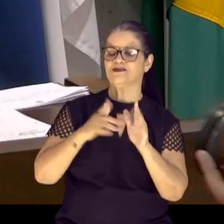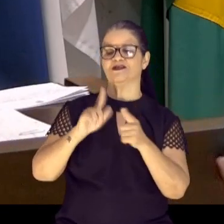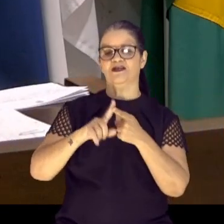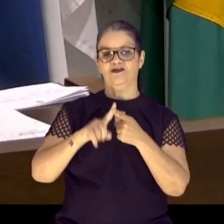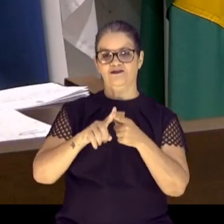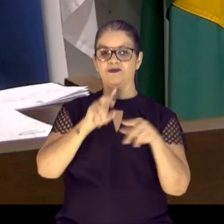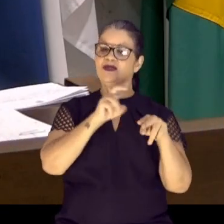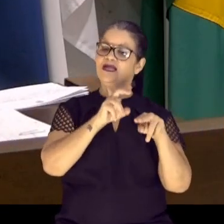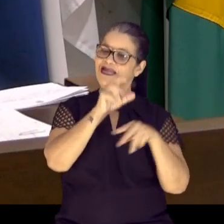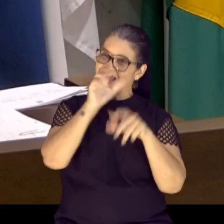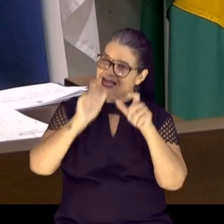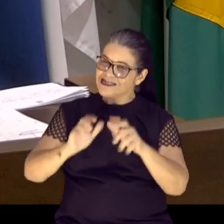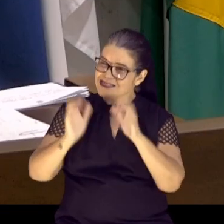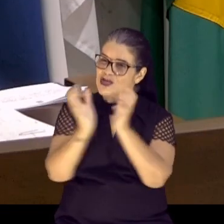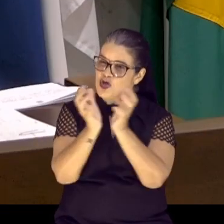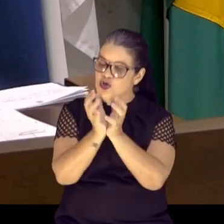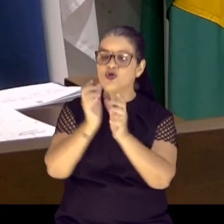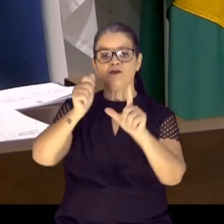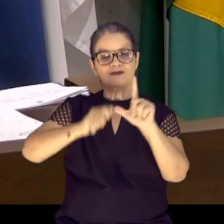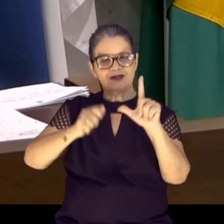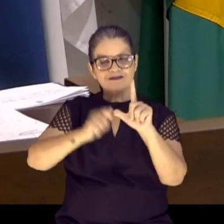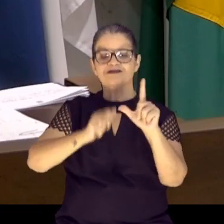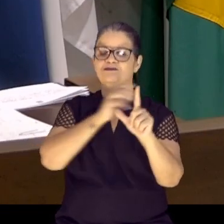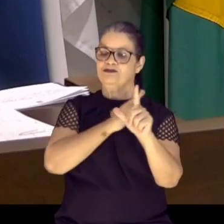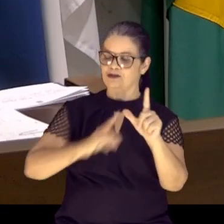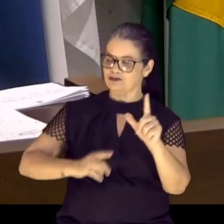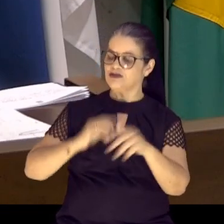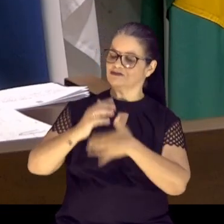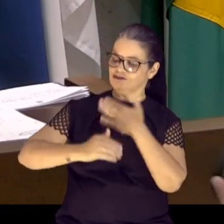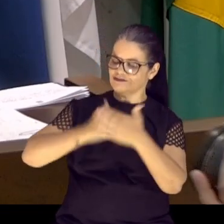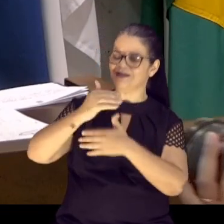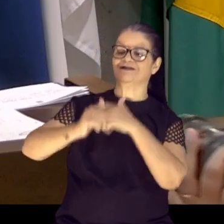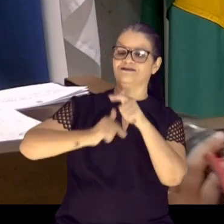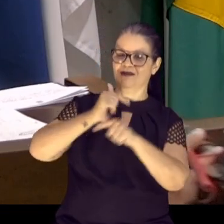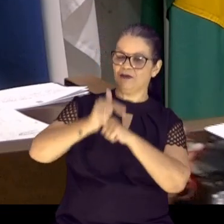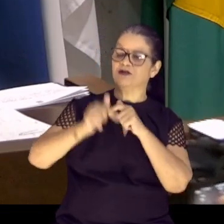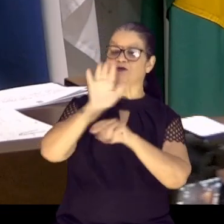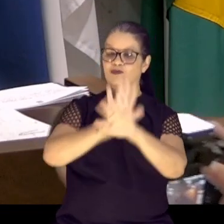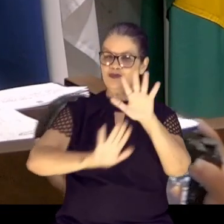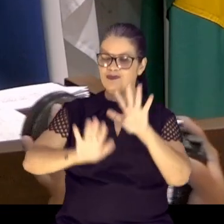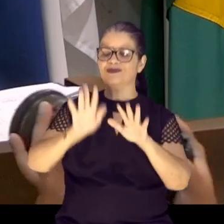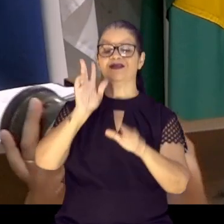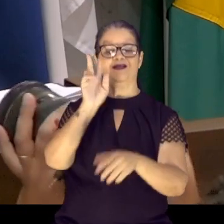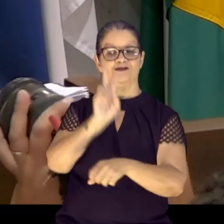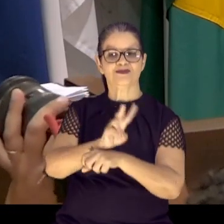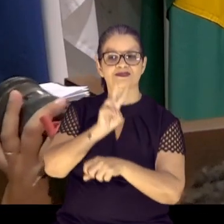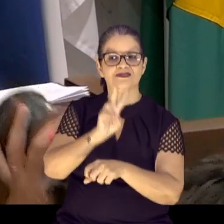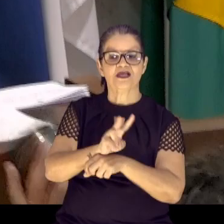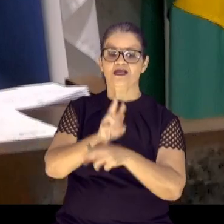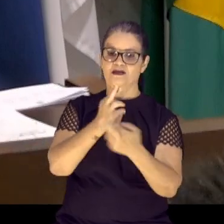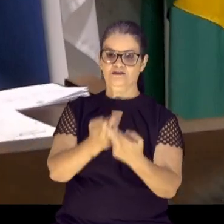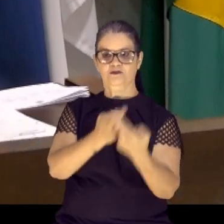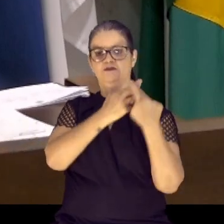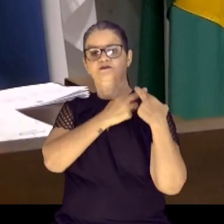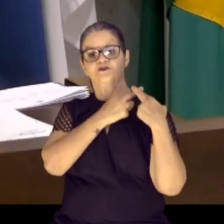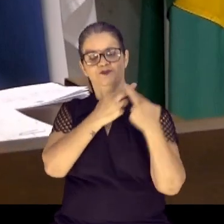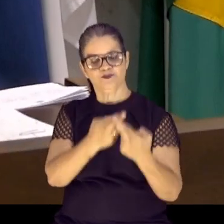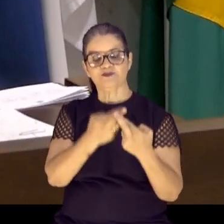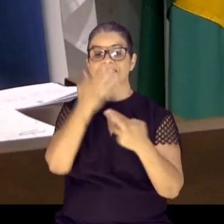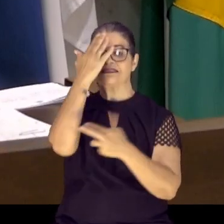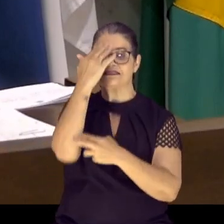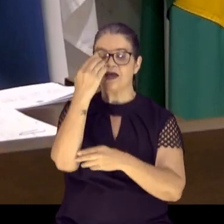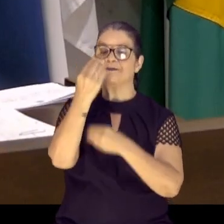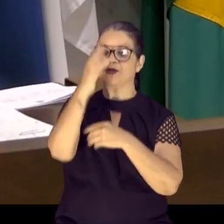de deputados aqui na Assembleia vem desempenhando com muito cuidado, com muito zelo, com muita responsabilidade,